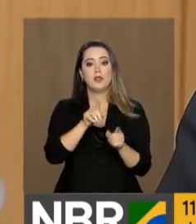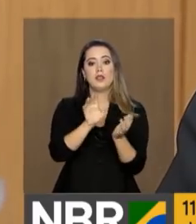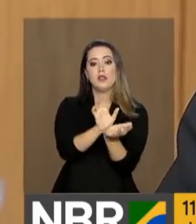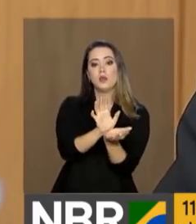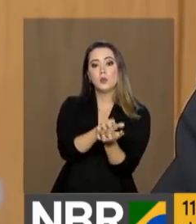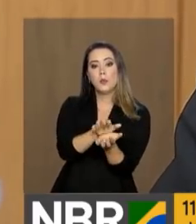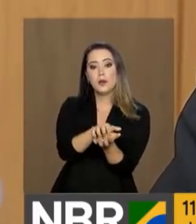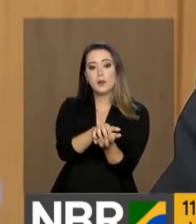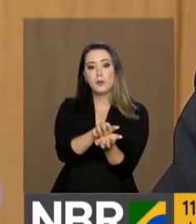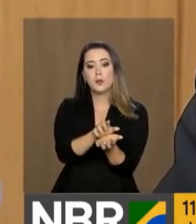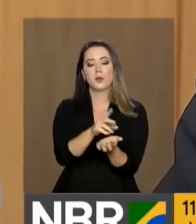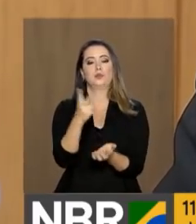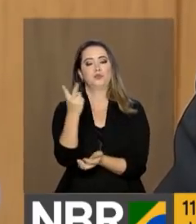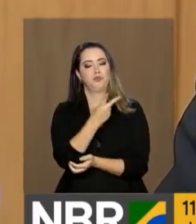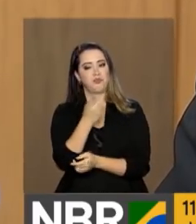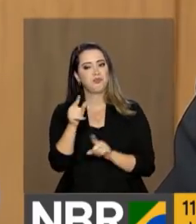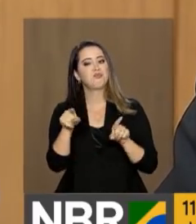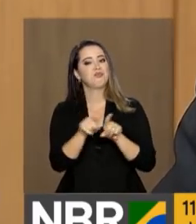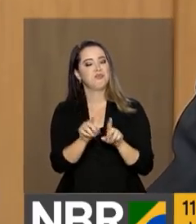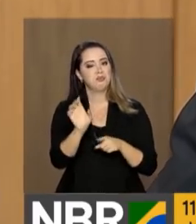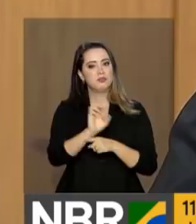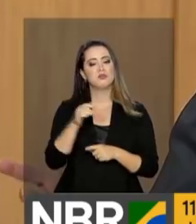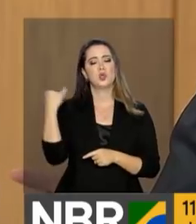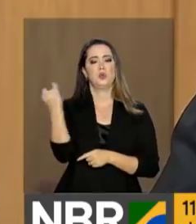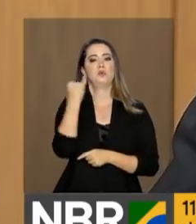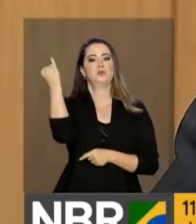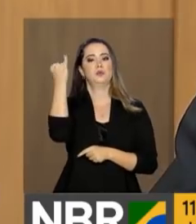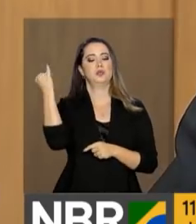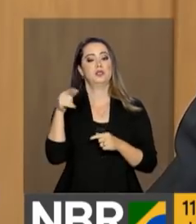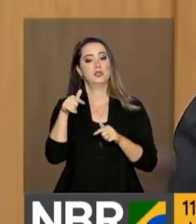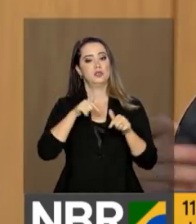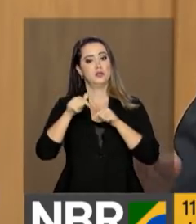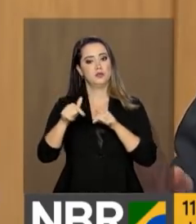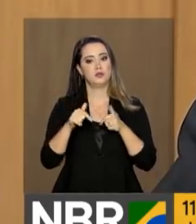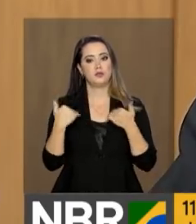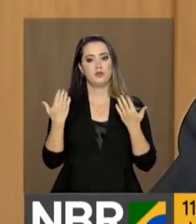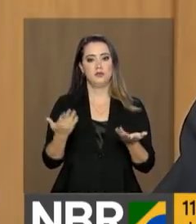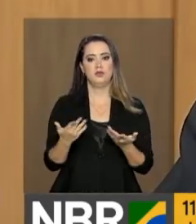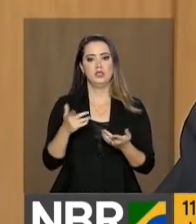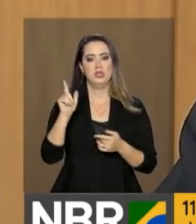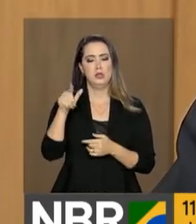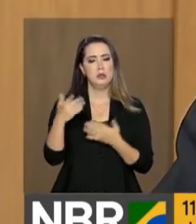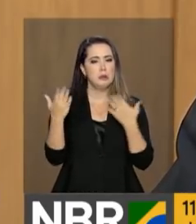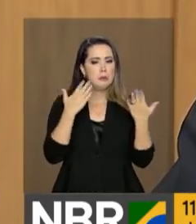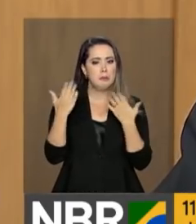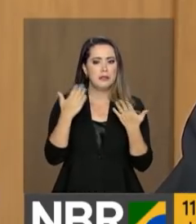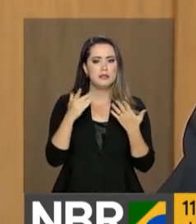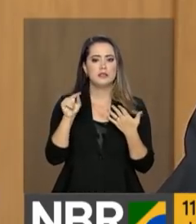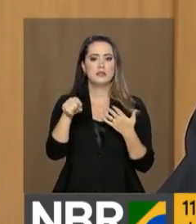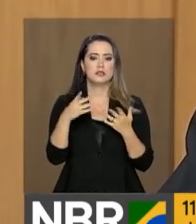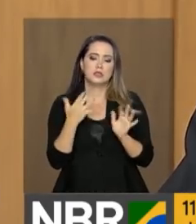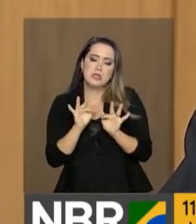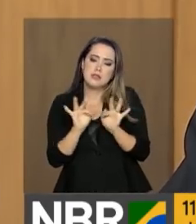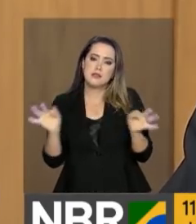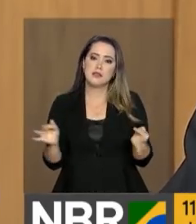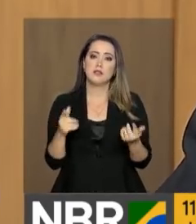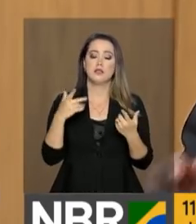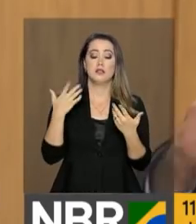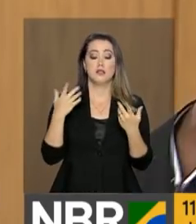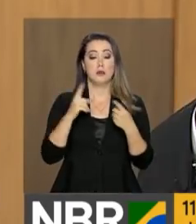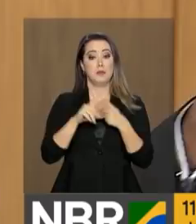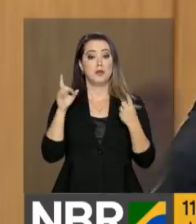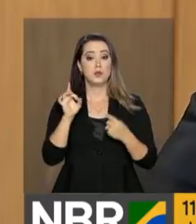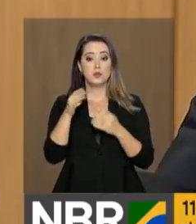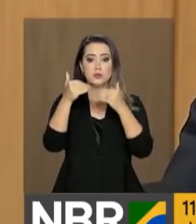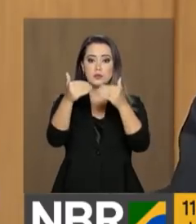significar é naturalmente a grande importância deste ato parece um ato aonde cssg mesa tiro mas